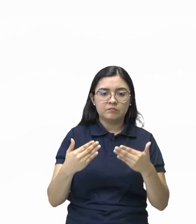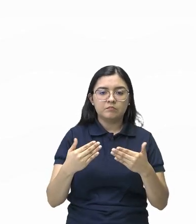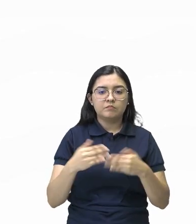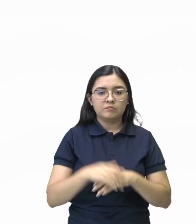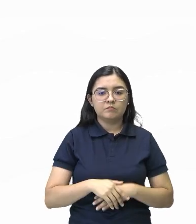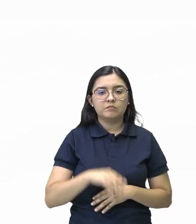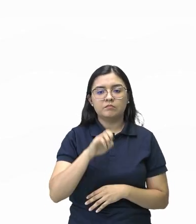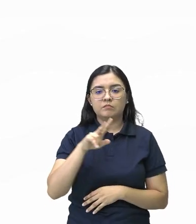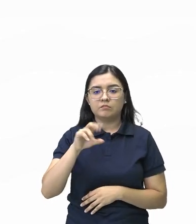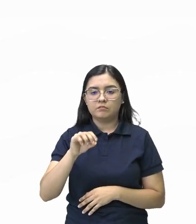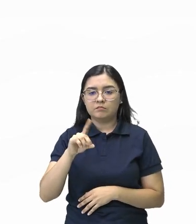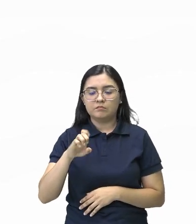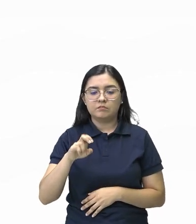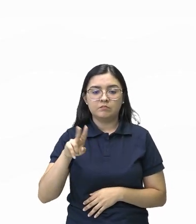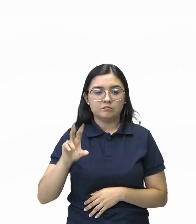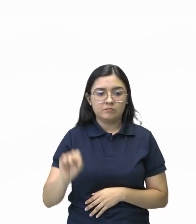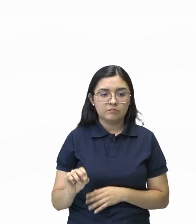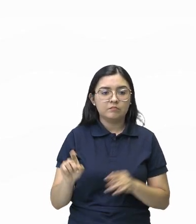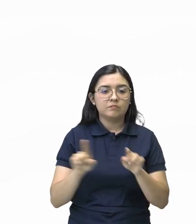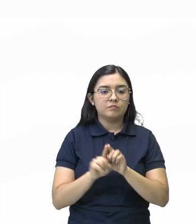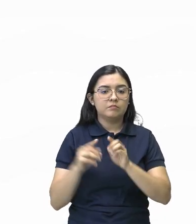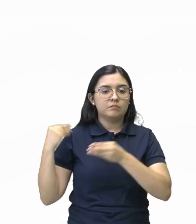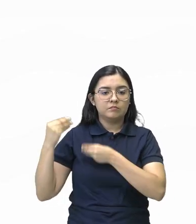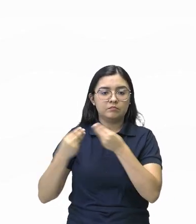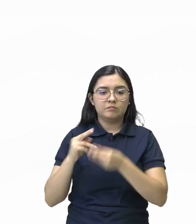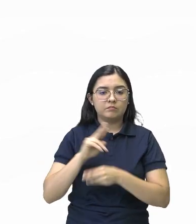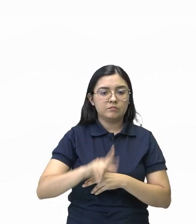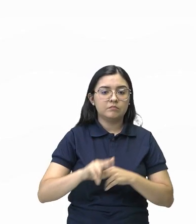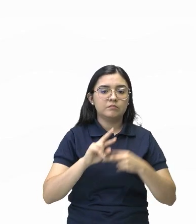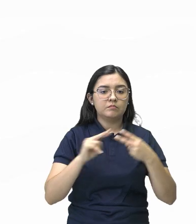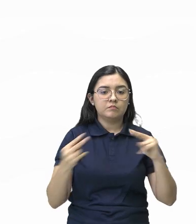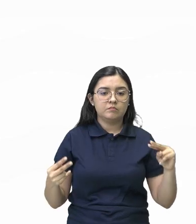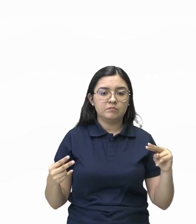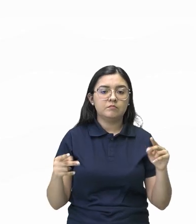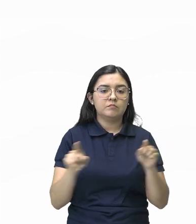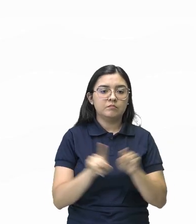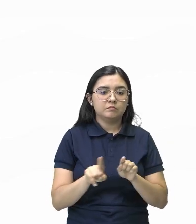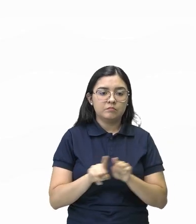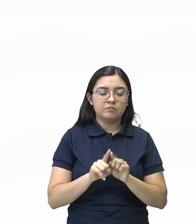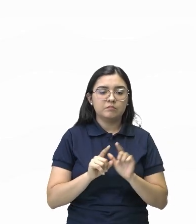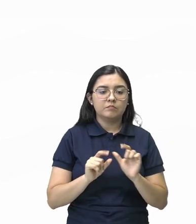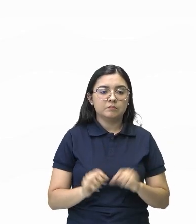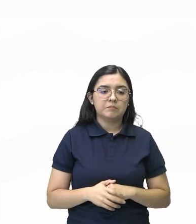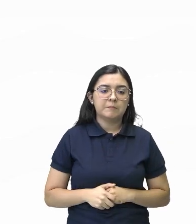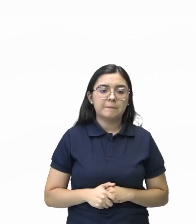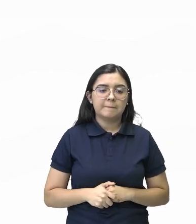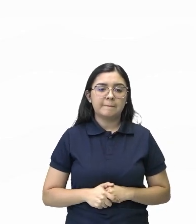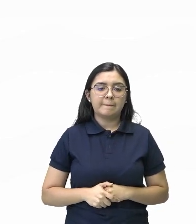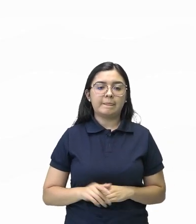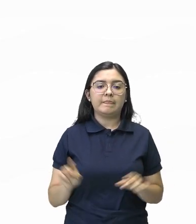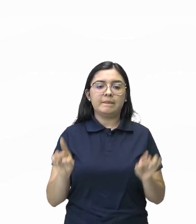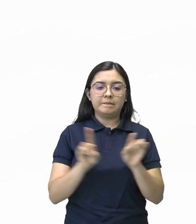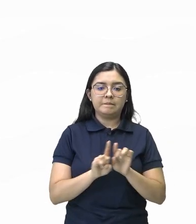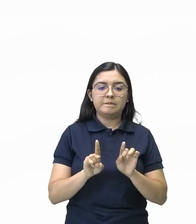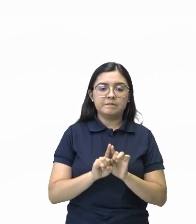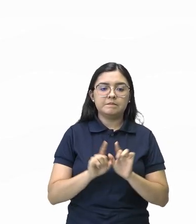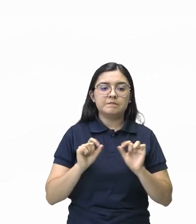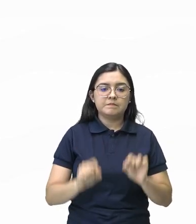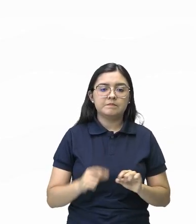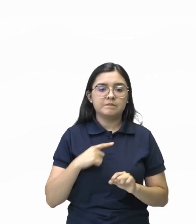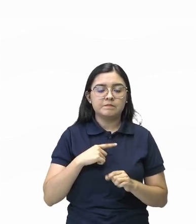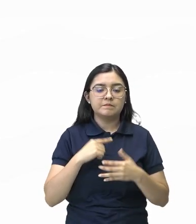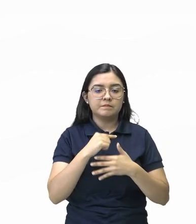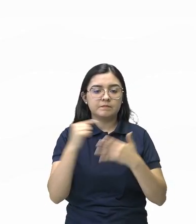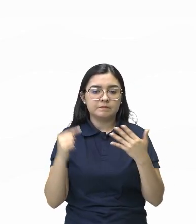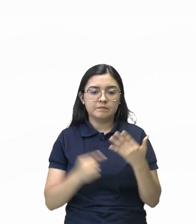desenvolvimentais, né, na evo-devo, herança não genética, né, que é a soma da epigenética mais a plasticidade, e mecanismos